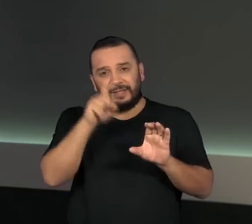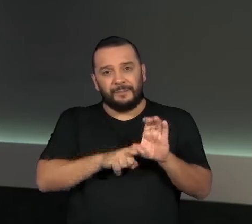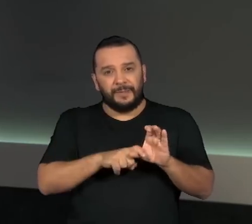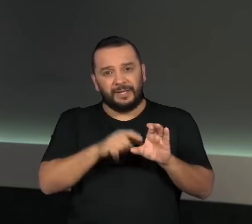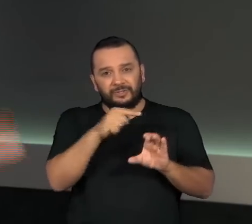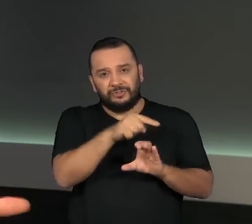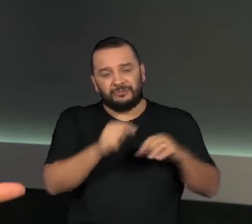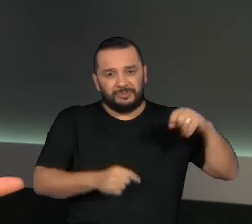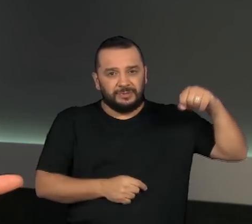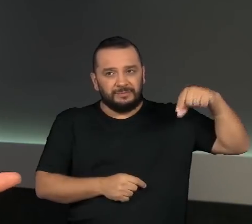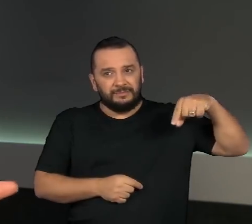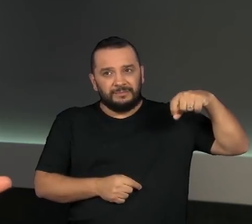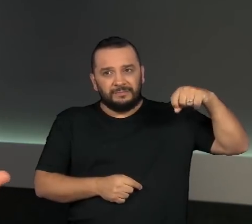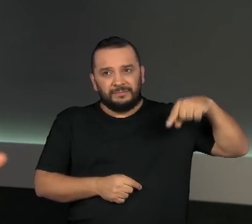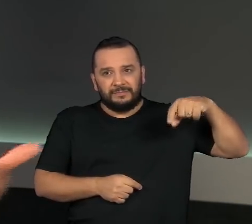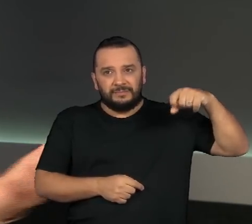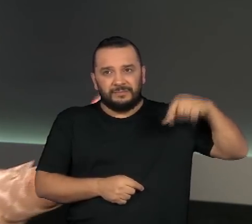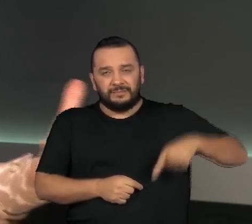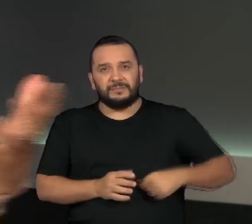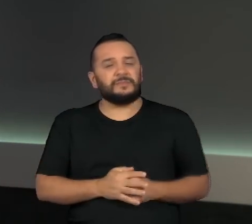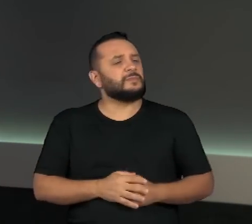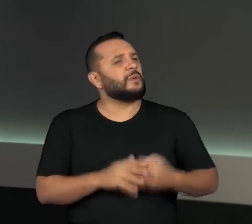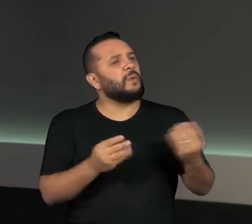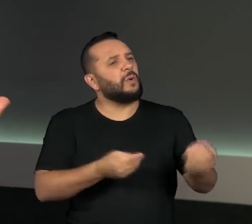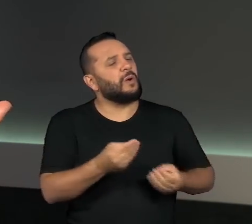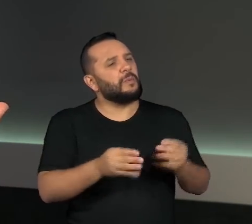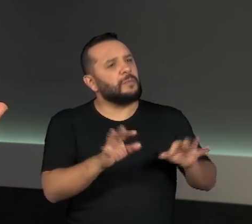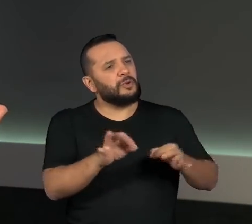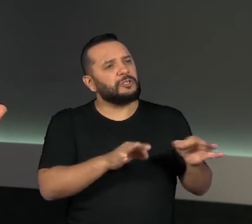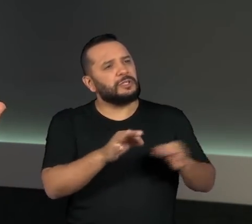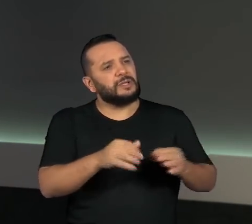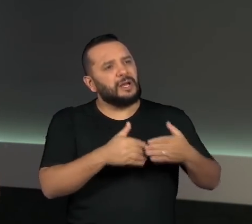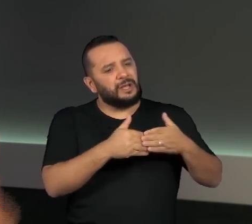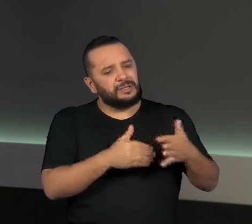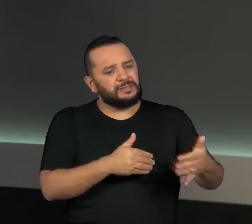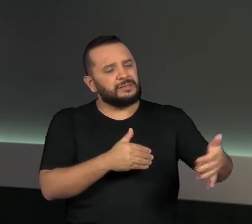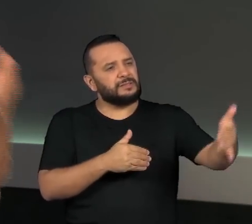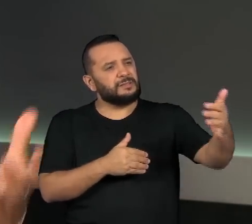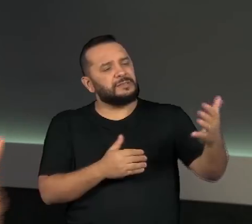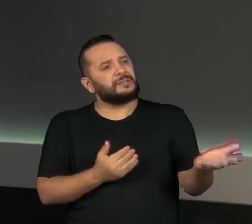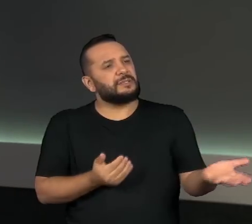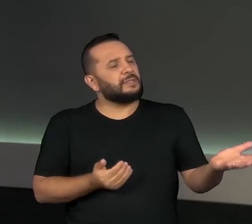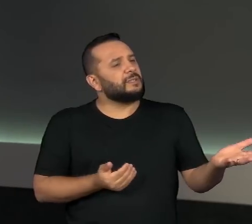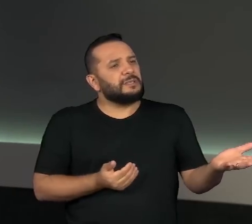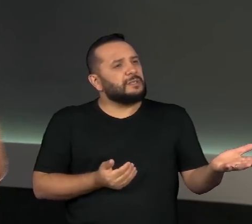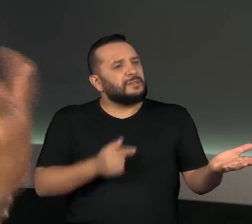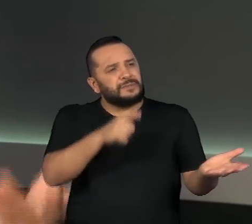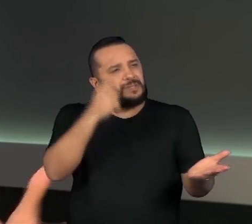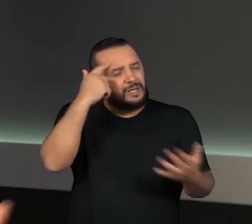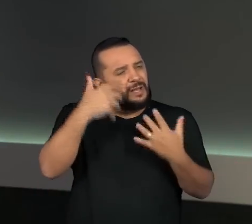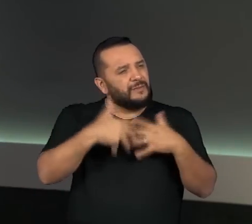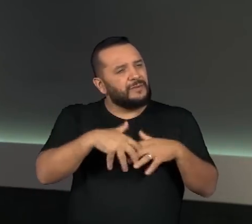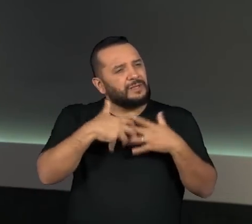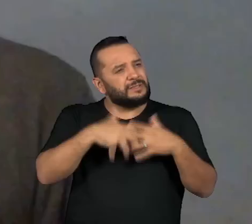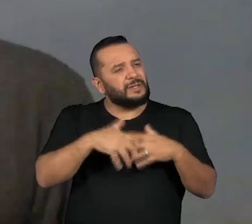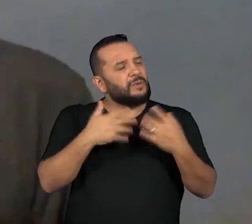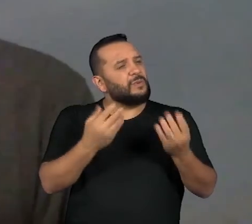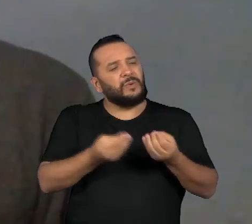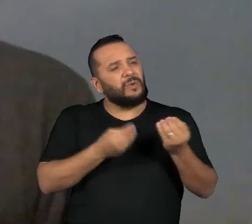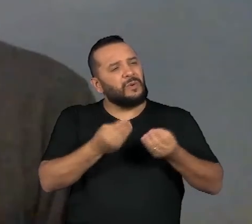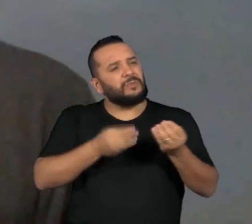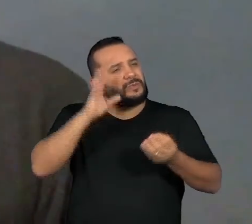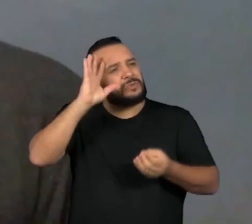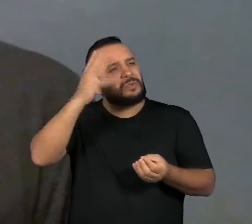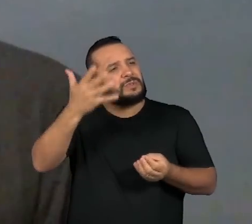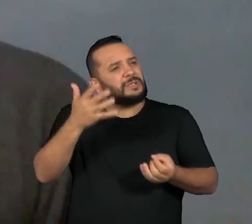gente pode projetar daqui para frente, a partir das tuas reflexões, por onde você acha que a gente deve caminhar?